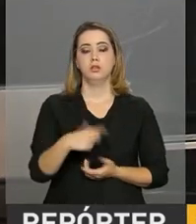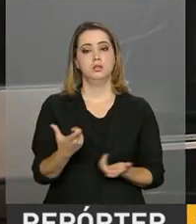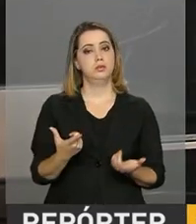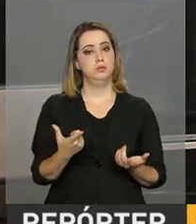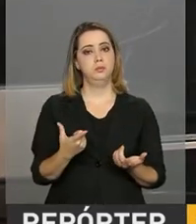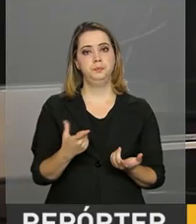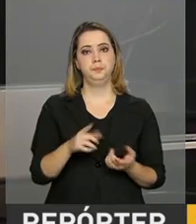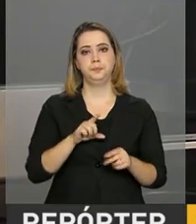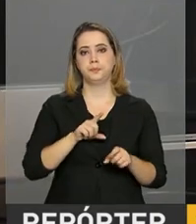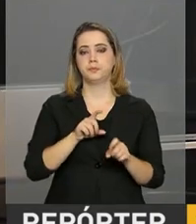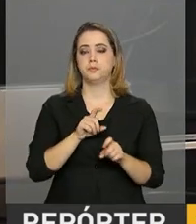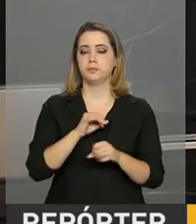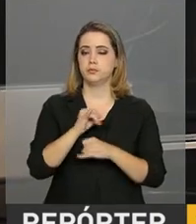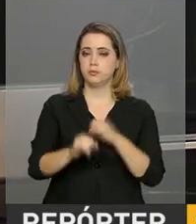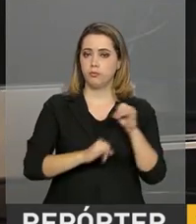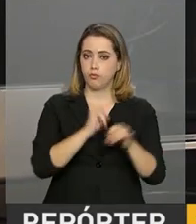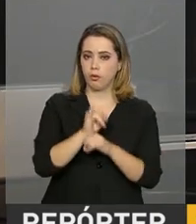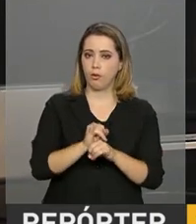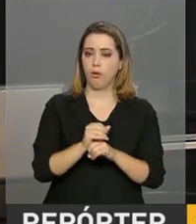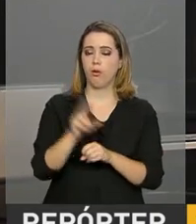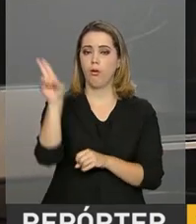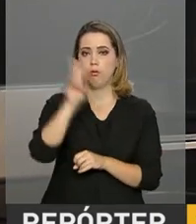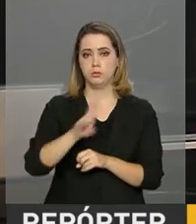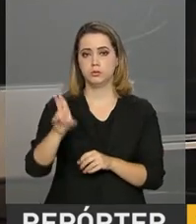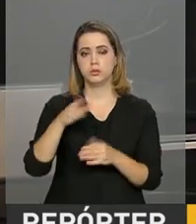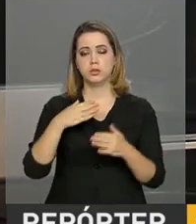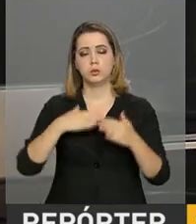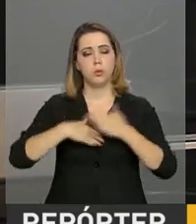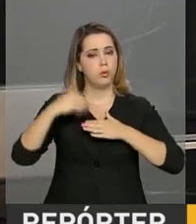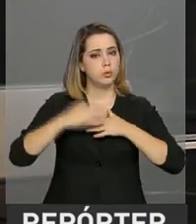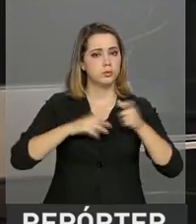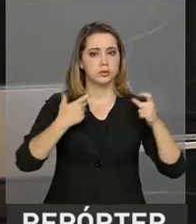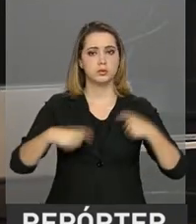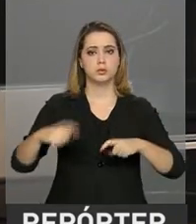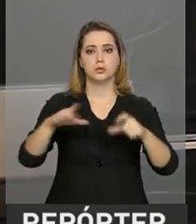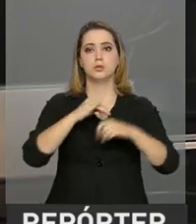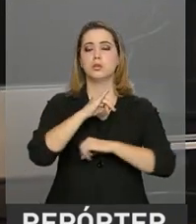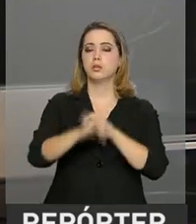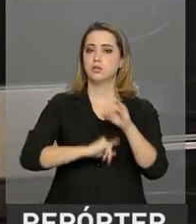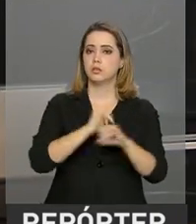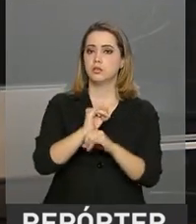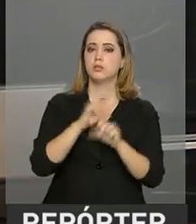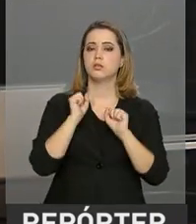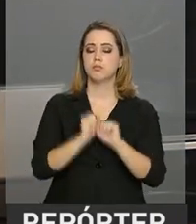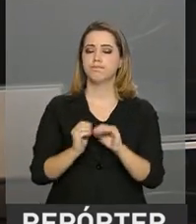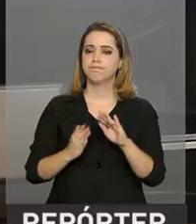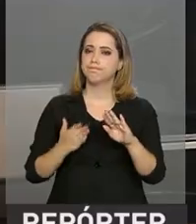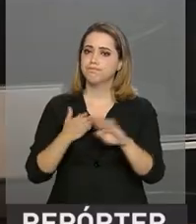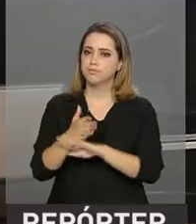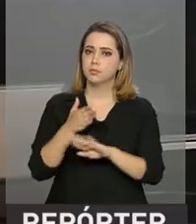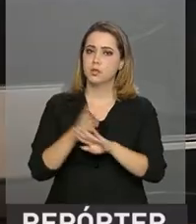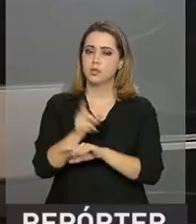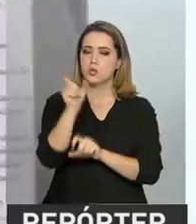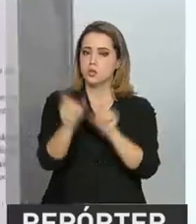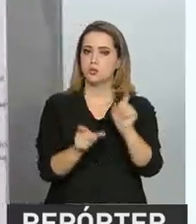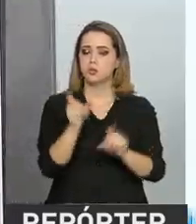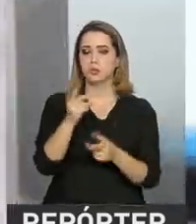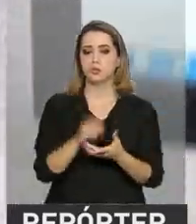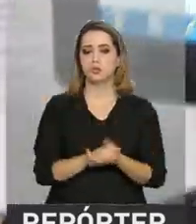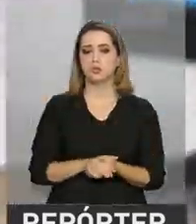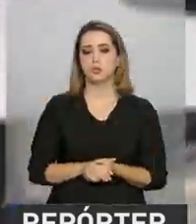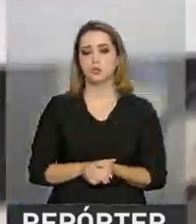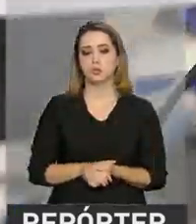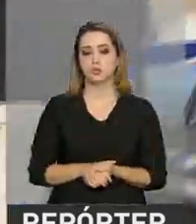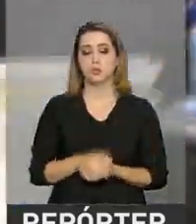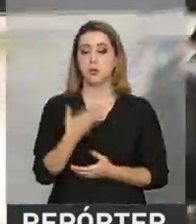internet e a gente tentou fazer de modo que ele atinja o máximo possível de público alvo né por meio